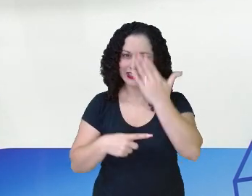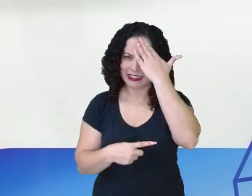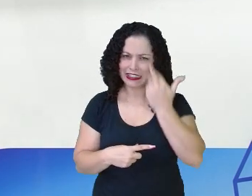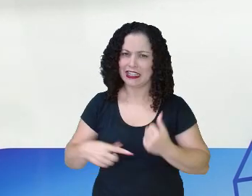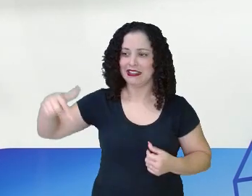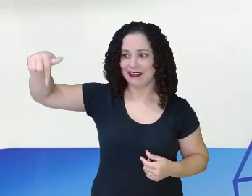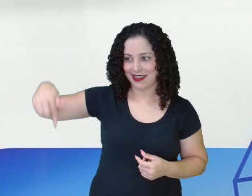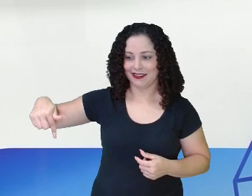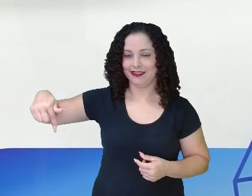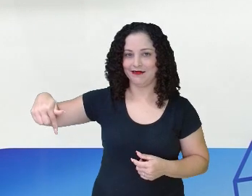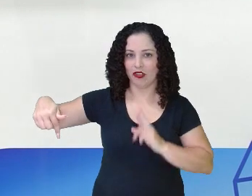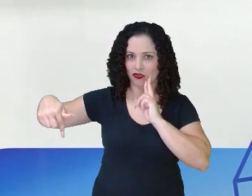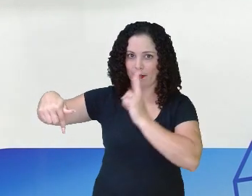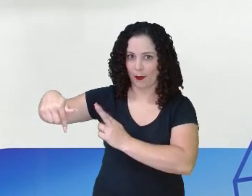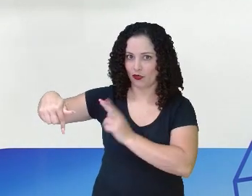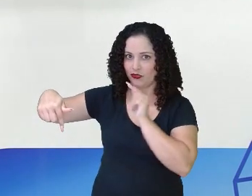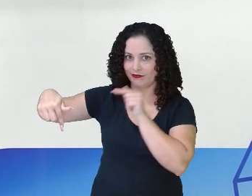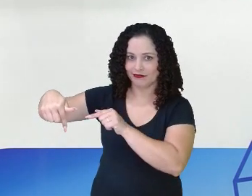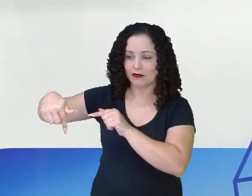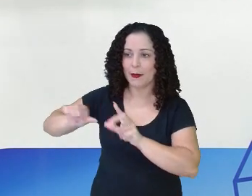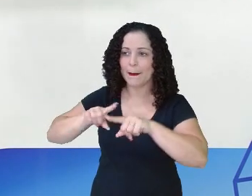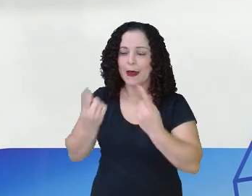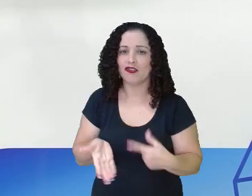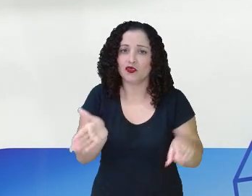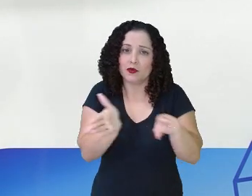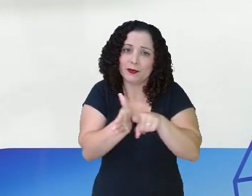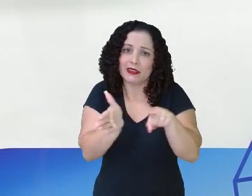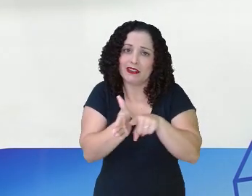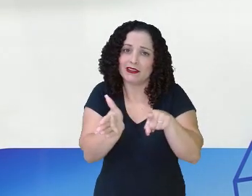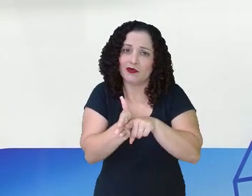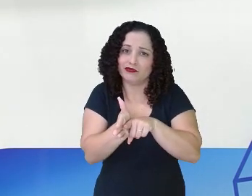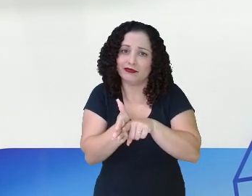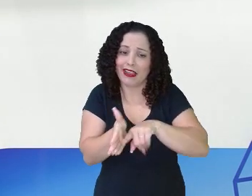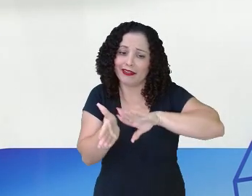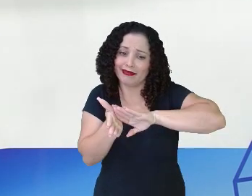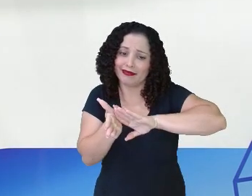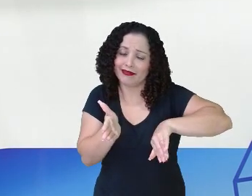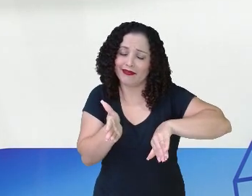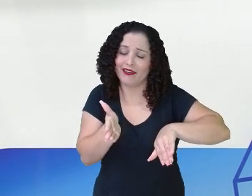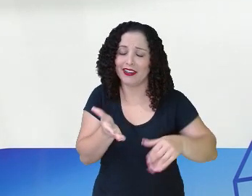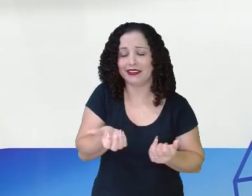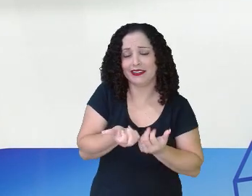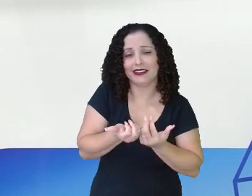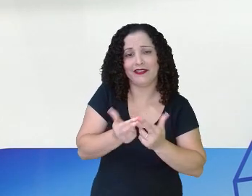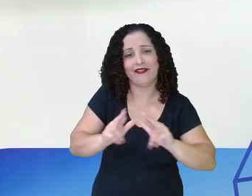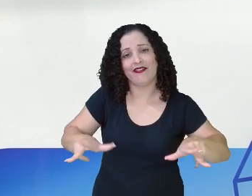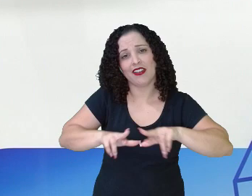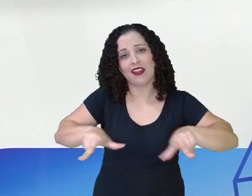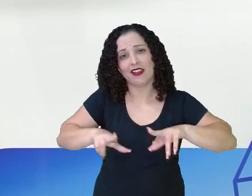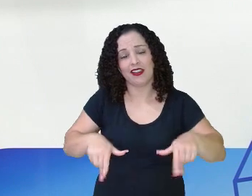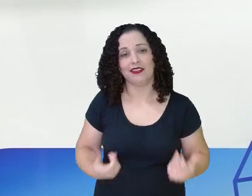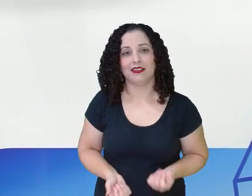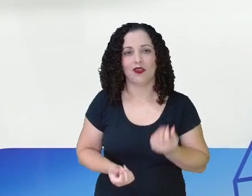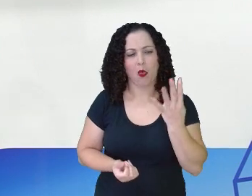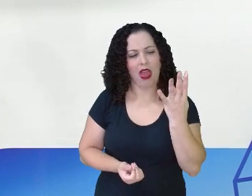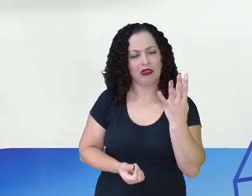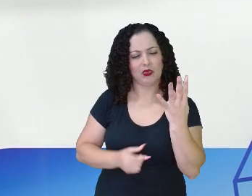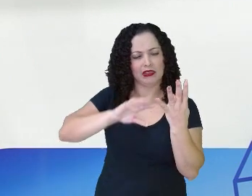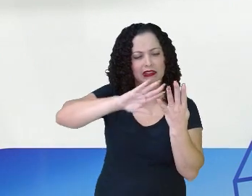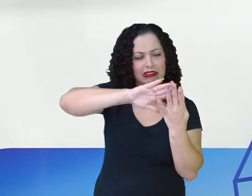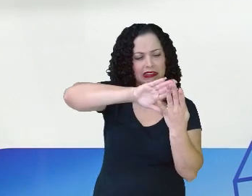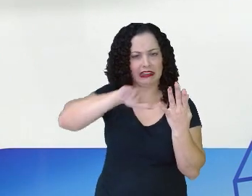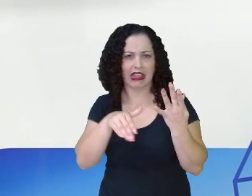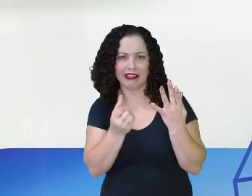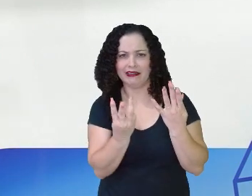7. Uma subtração, por exemplo, ficaria difícil, porque eu não posso tirar 4 de 3, não é isso?